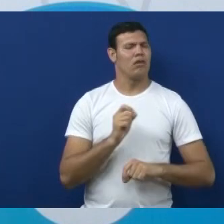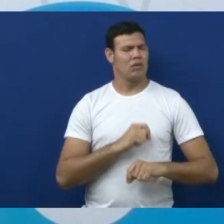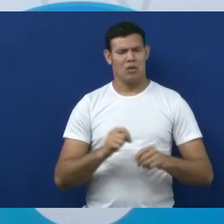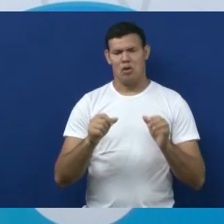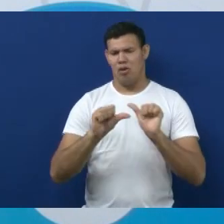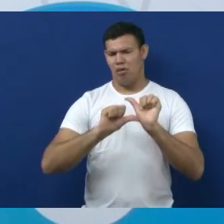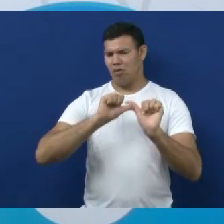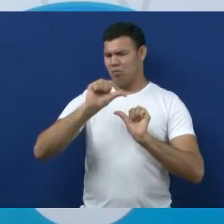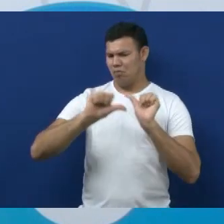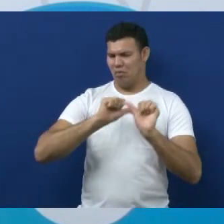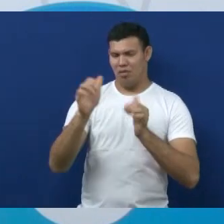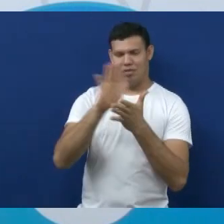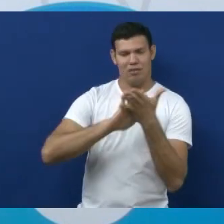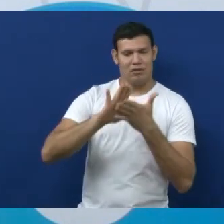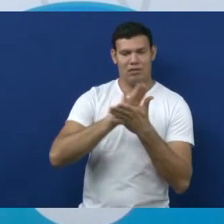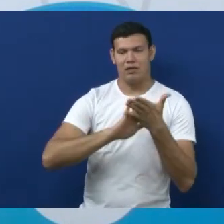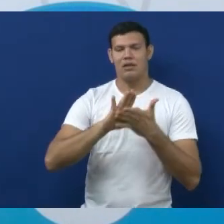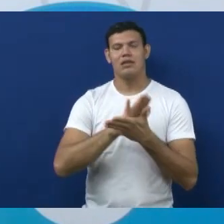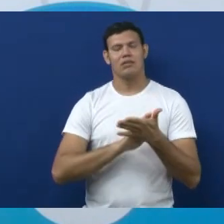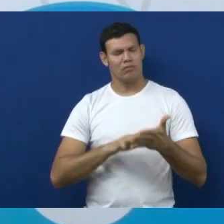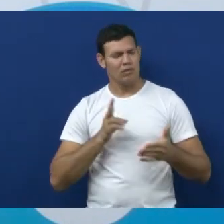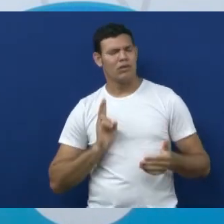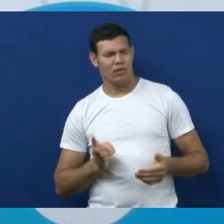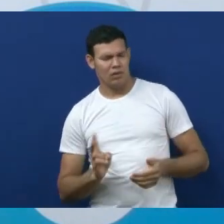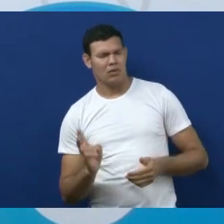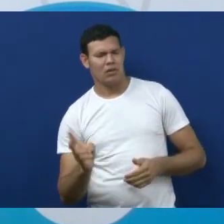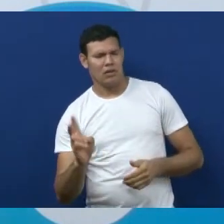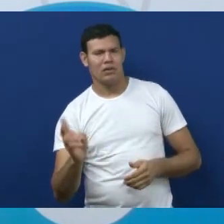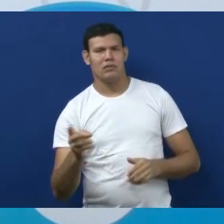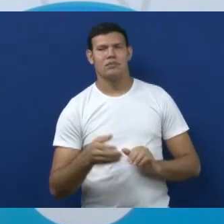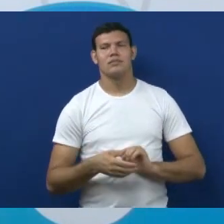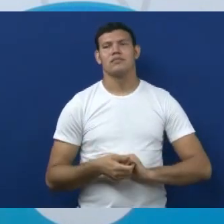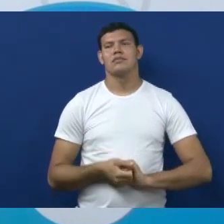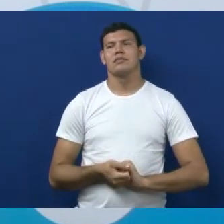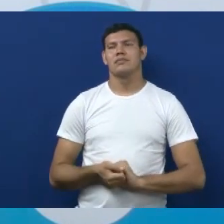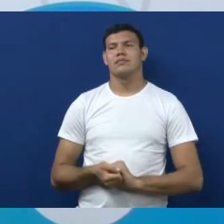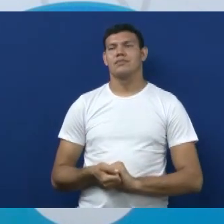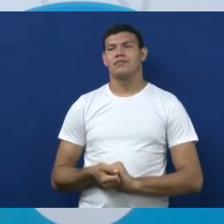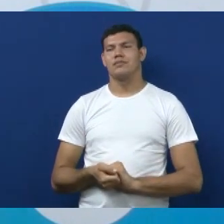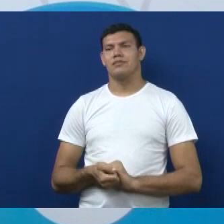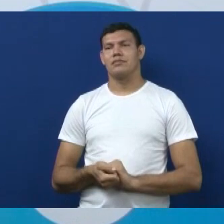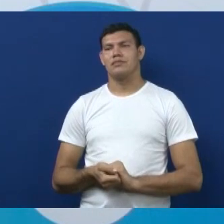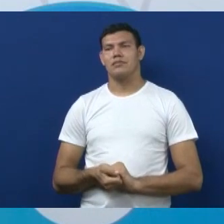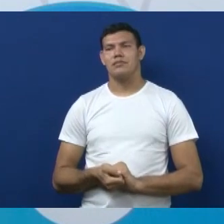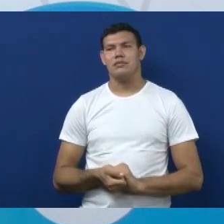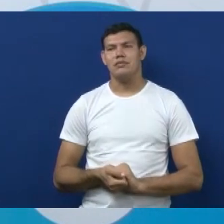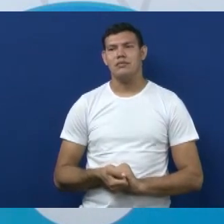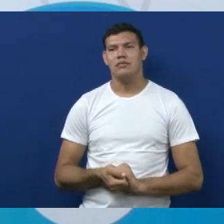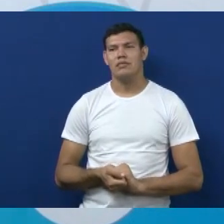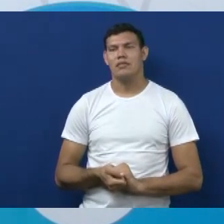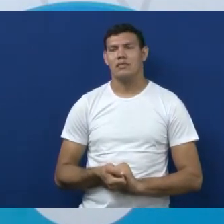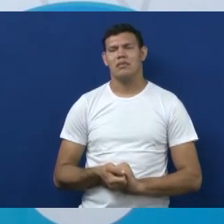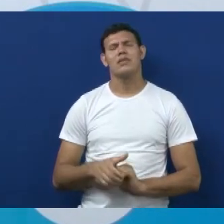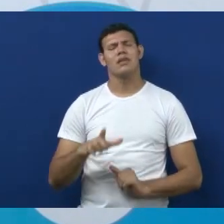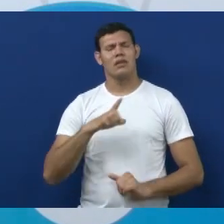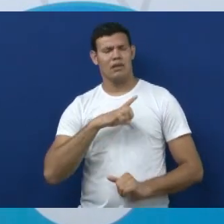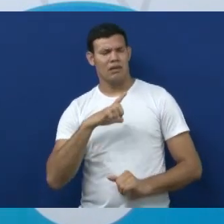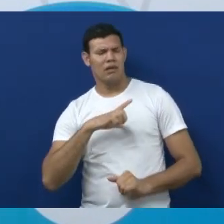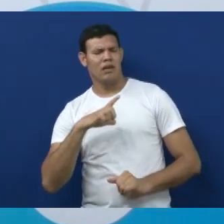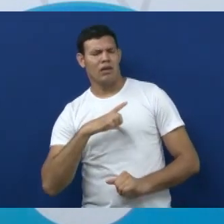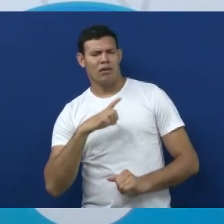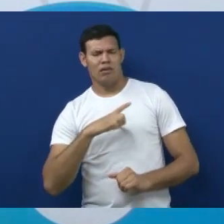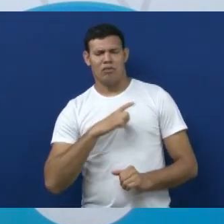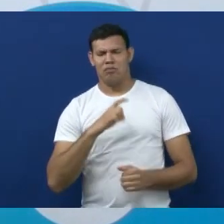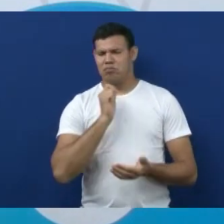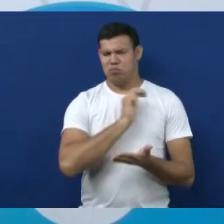não vai ser alterada. Você vai dividir, daí o nome divisibilidade. Algumas outras propriedades